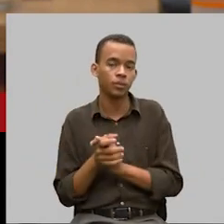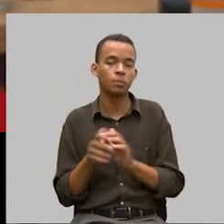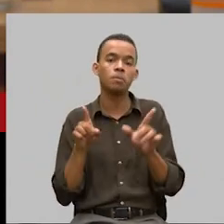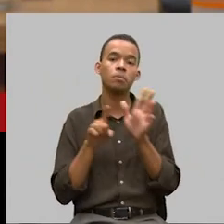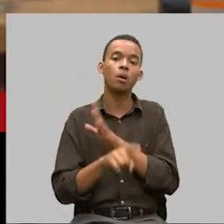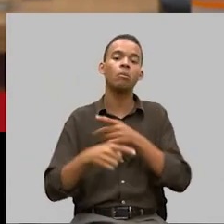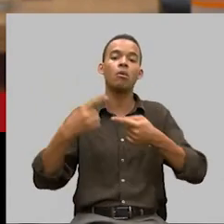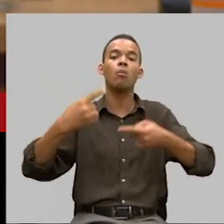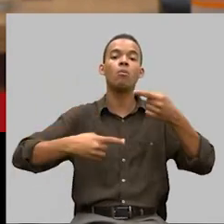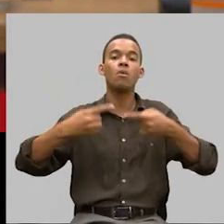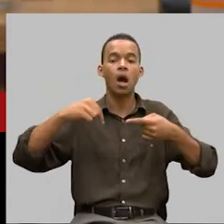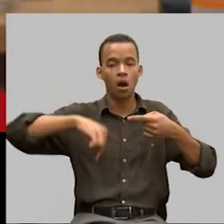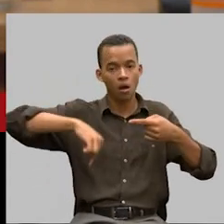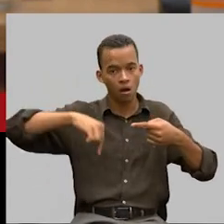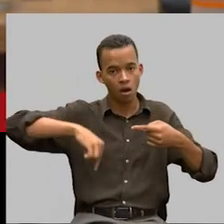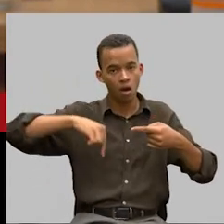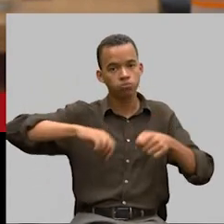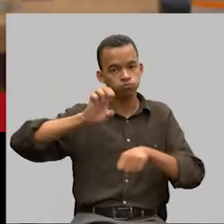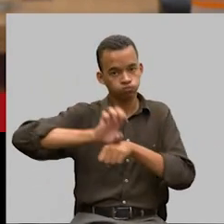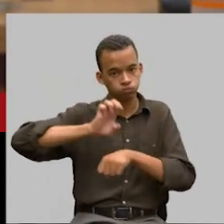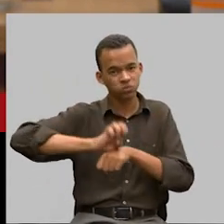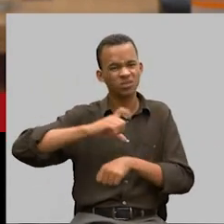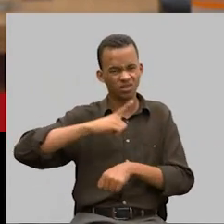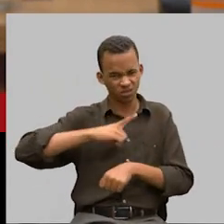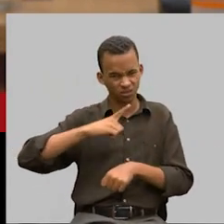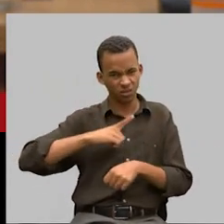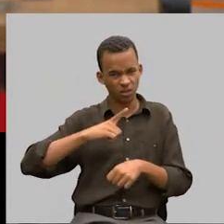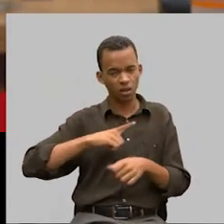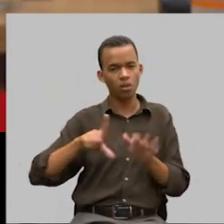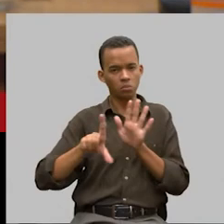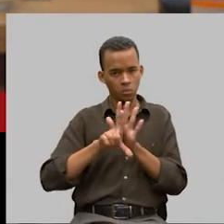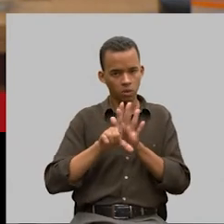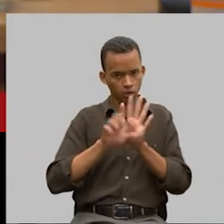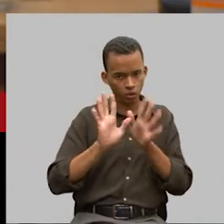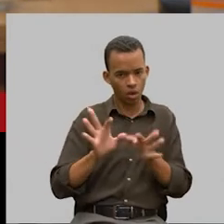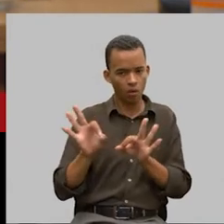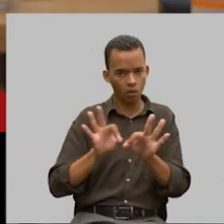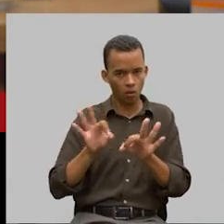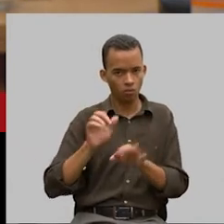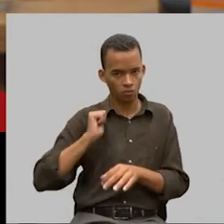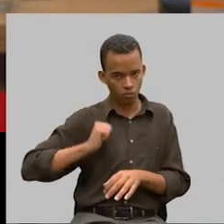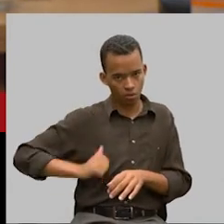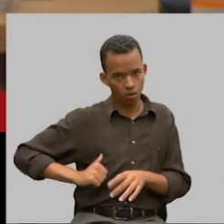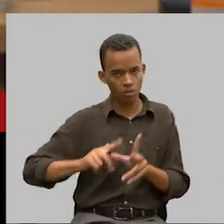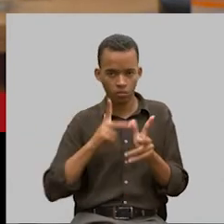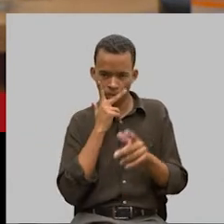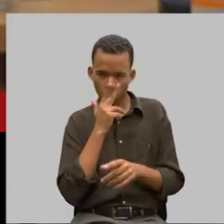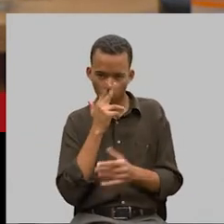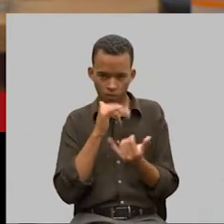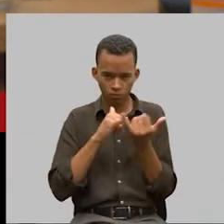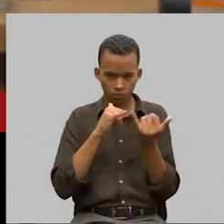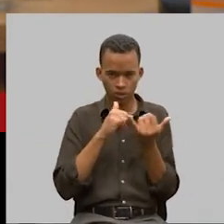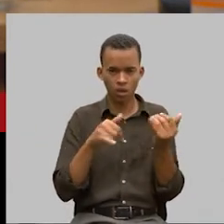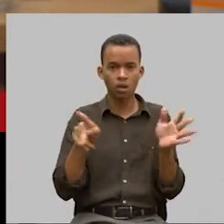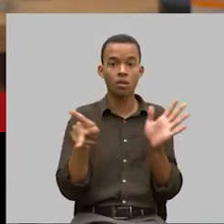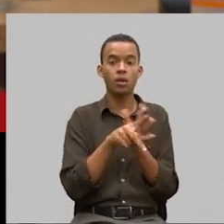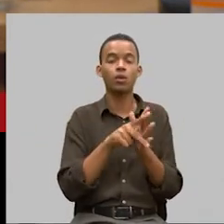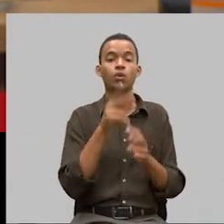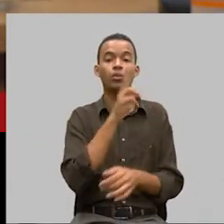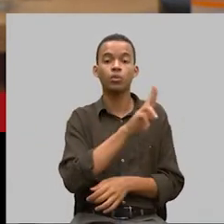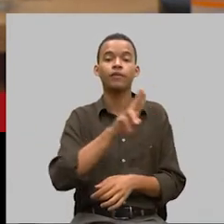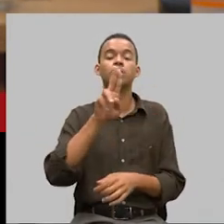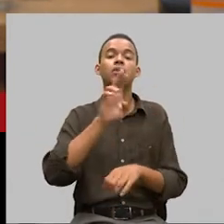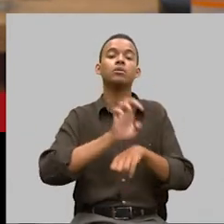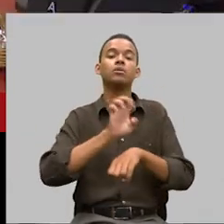acesso acesso e permanência parecido com essas bolsas nas universidades estaduais uma pergunta por que Não